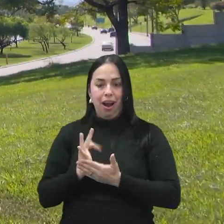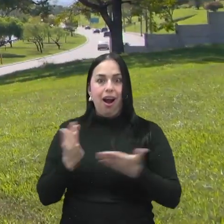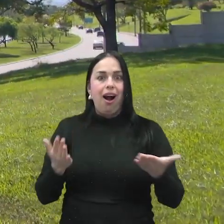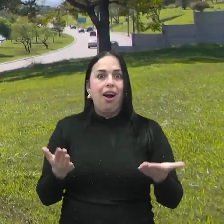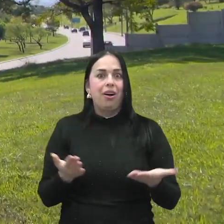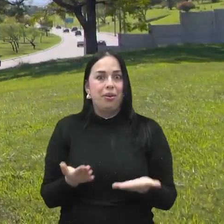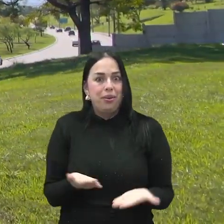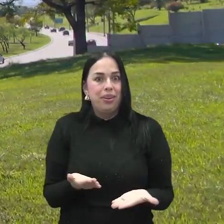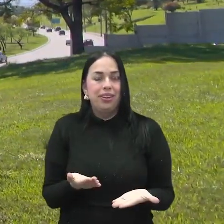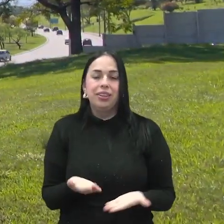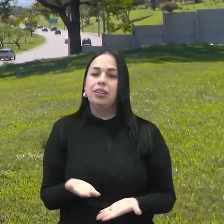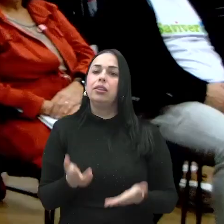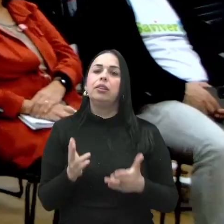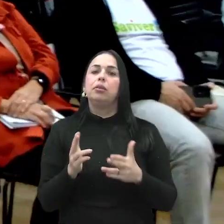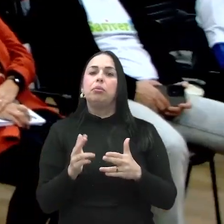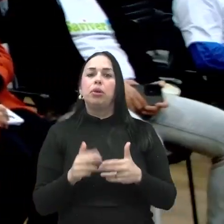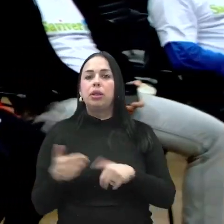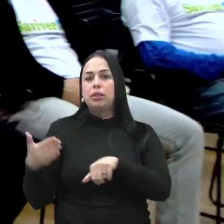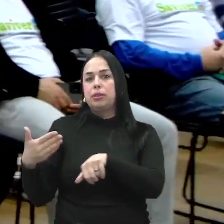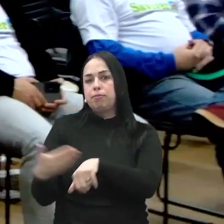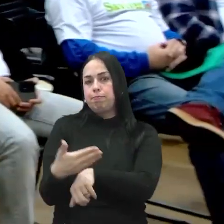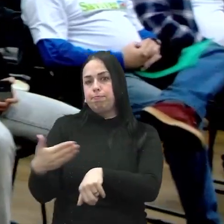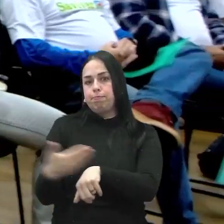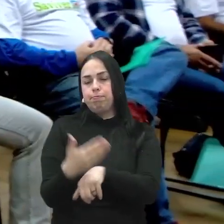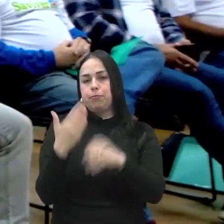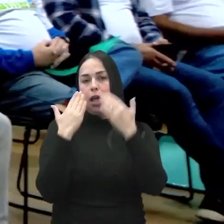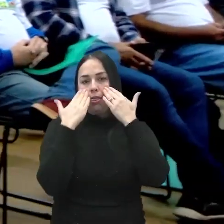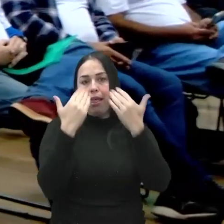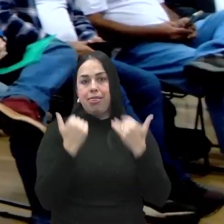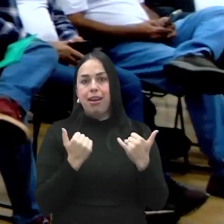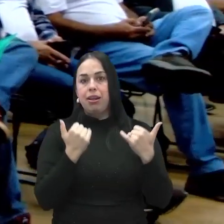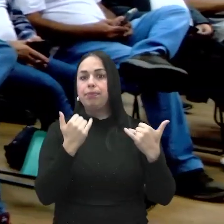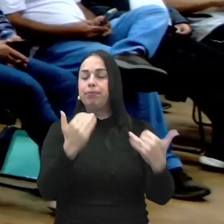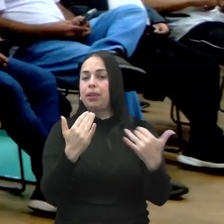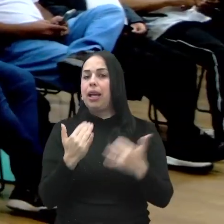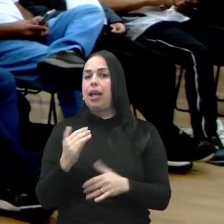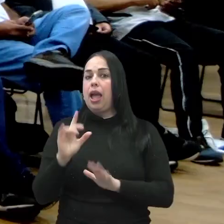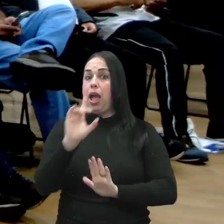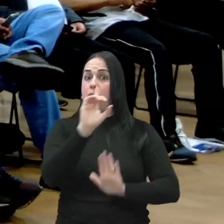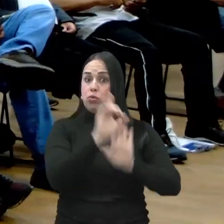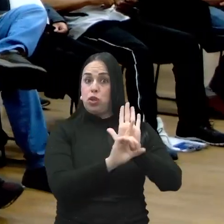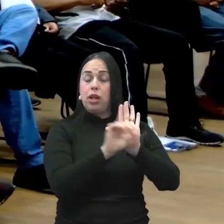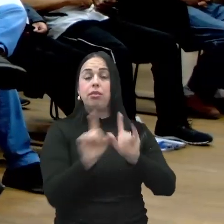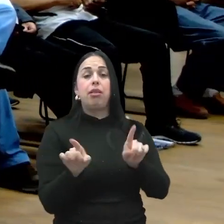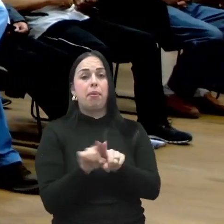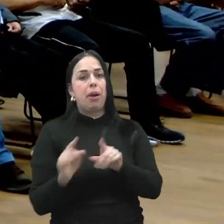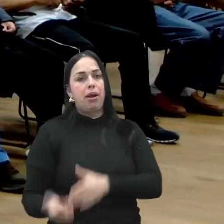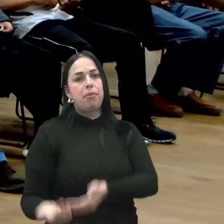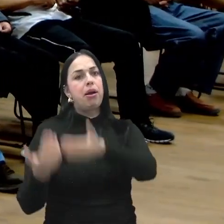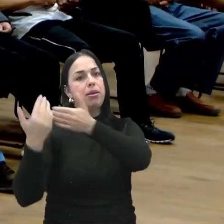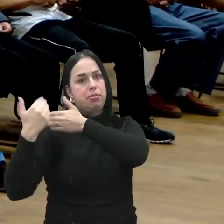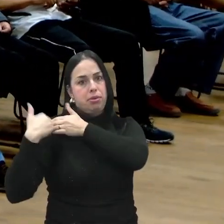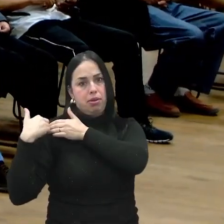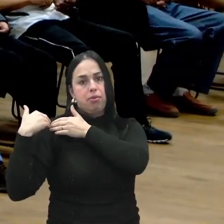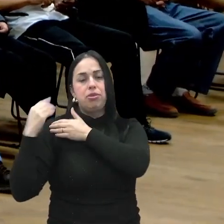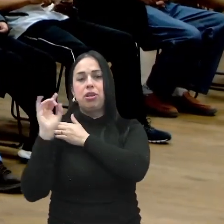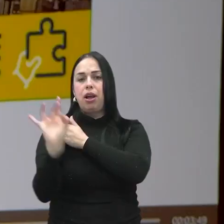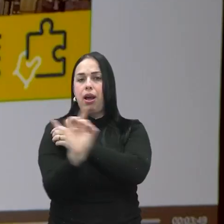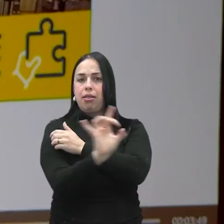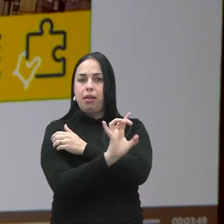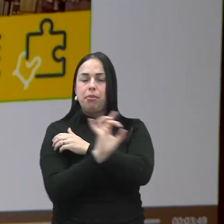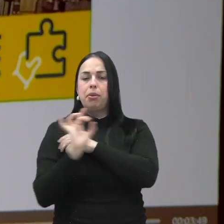até 2029. Participar dessas discussões é direito e dever de cada